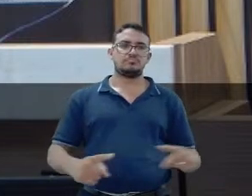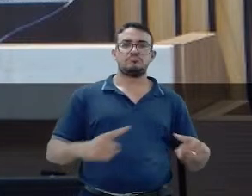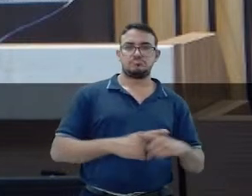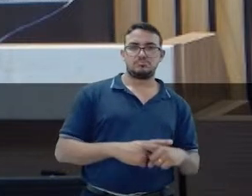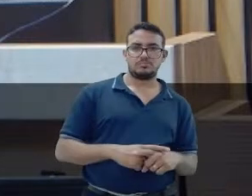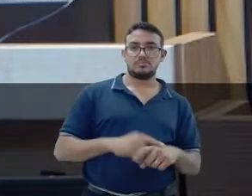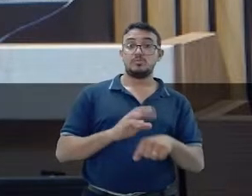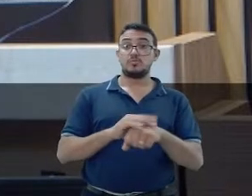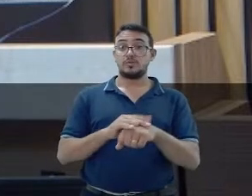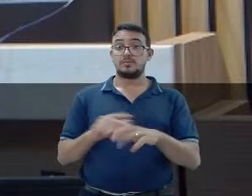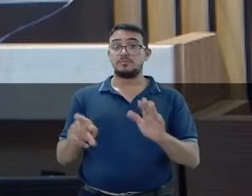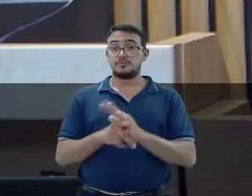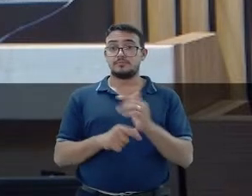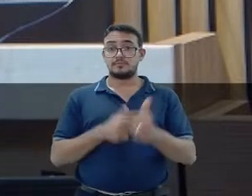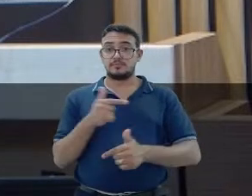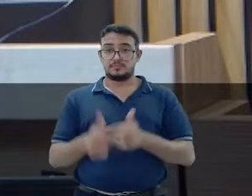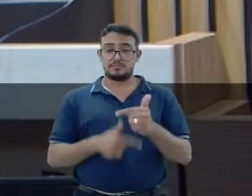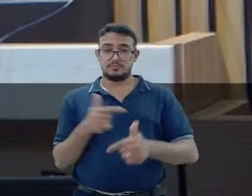ocupacional.